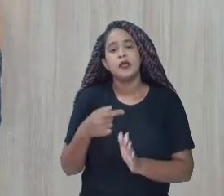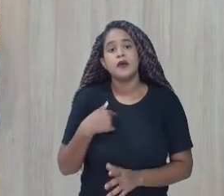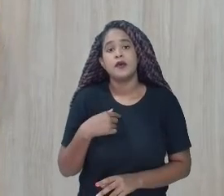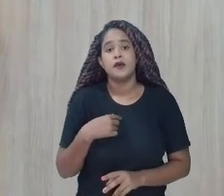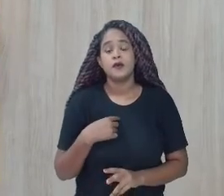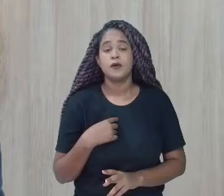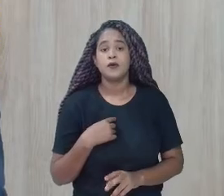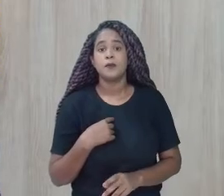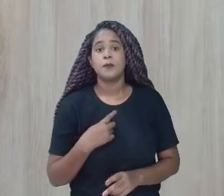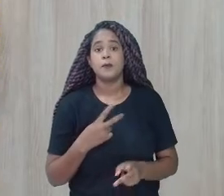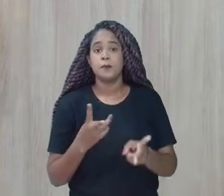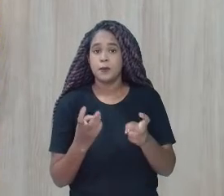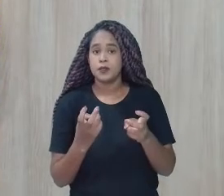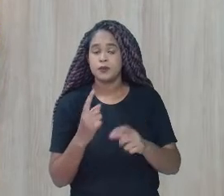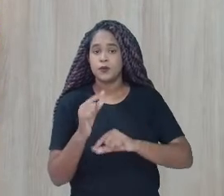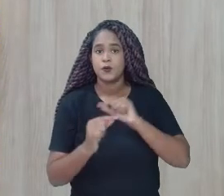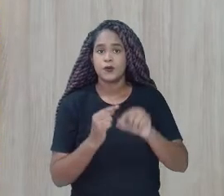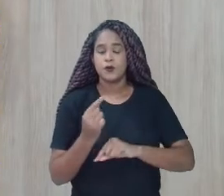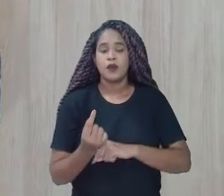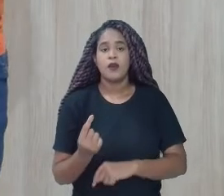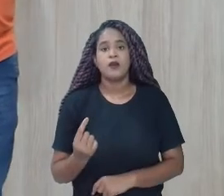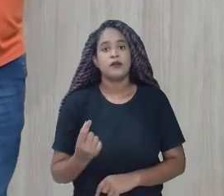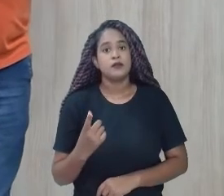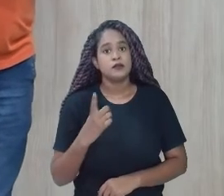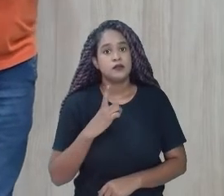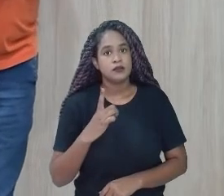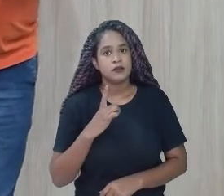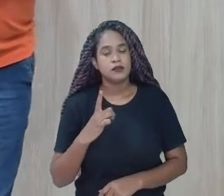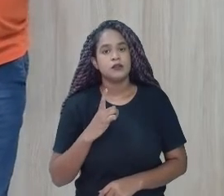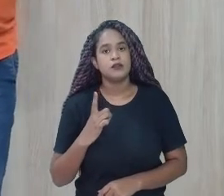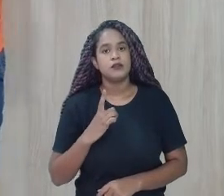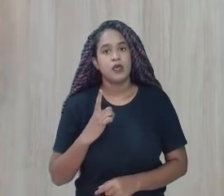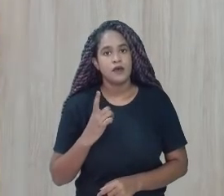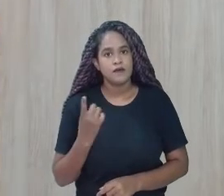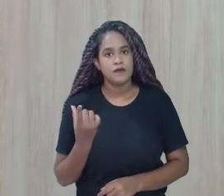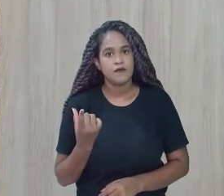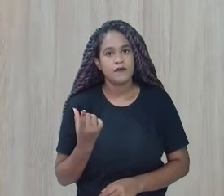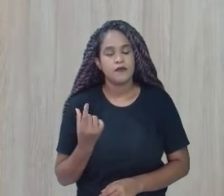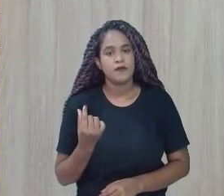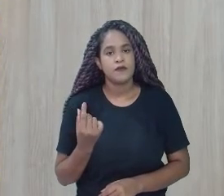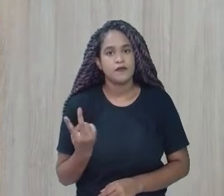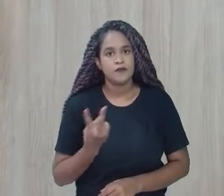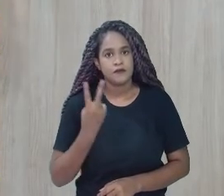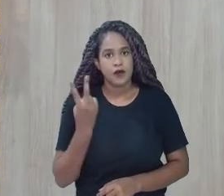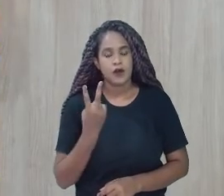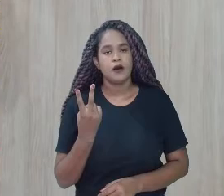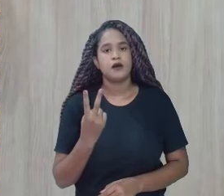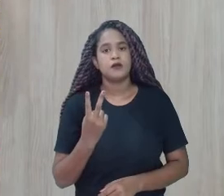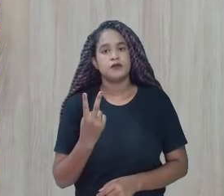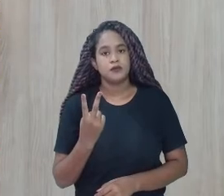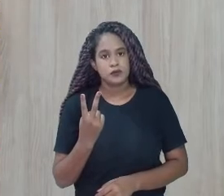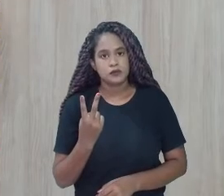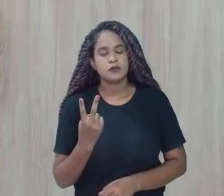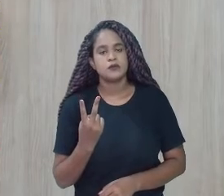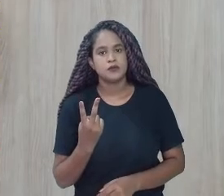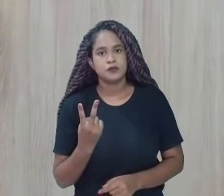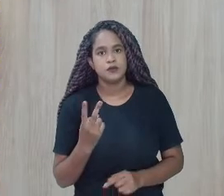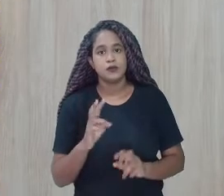custo do racismo no Brasil ele é estimado em algo aproximado, né, de